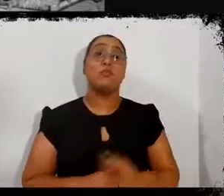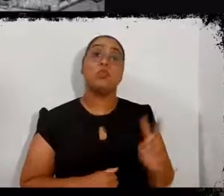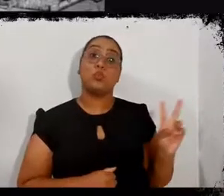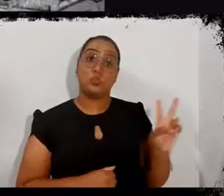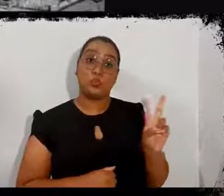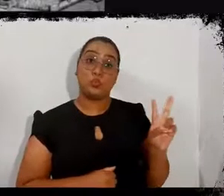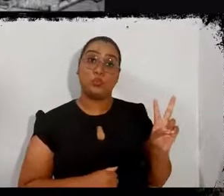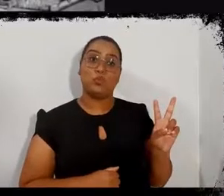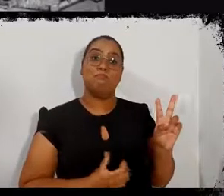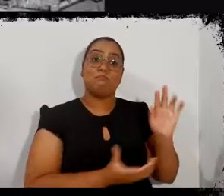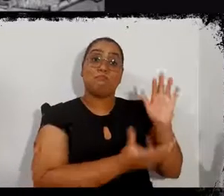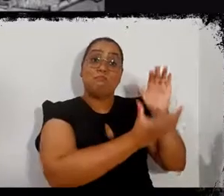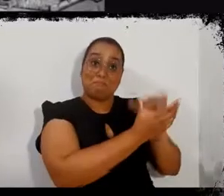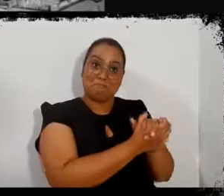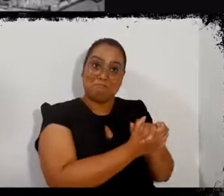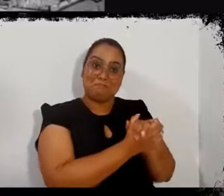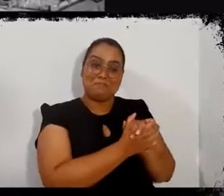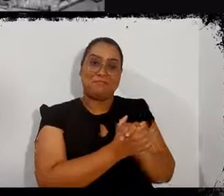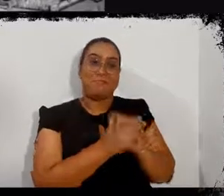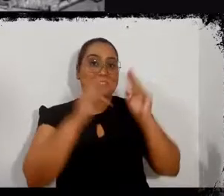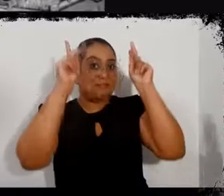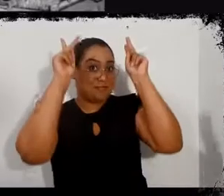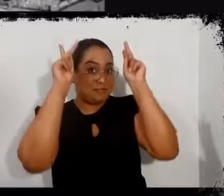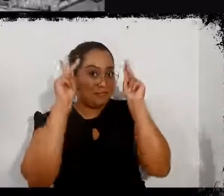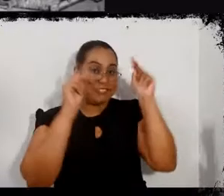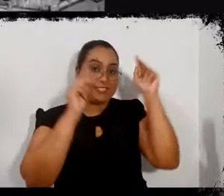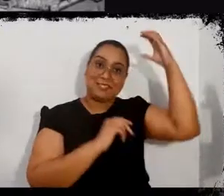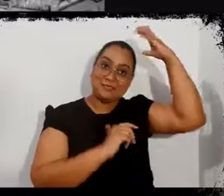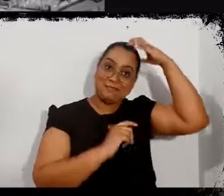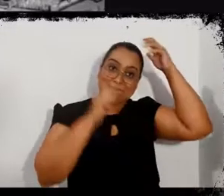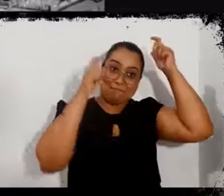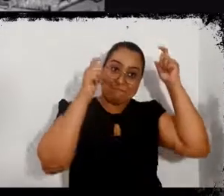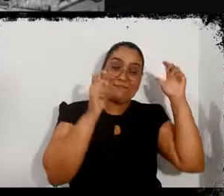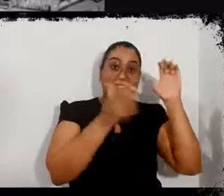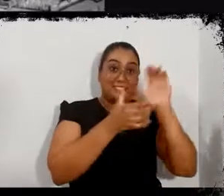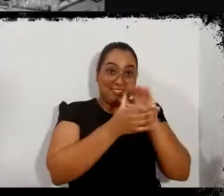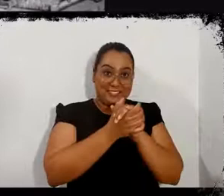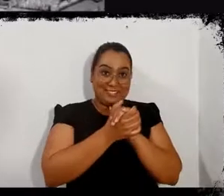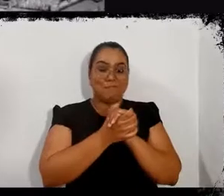mas há muitas versões da Bela Adormecida, e em uma